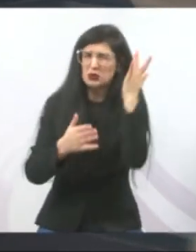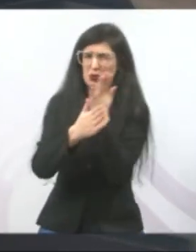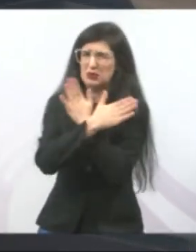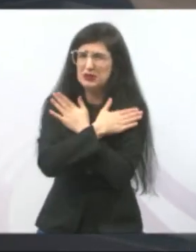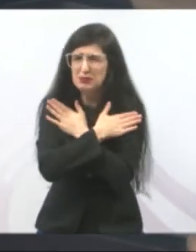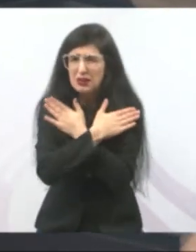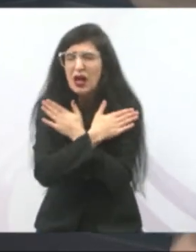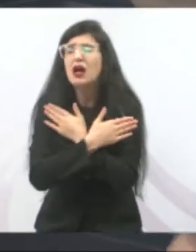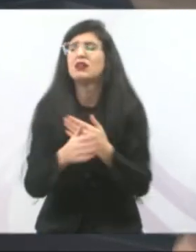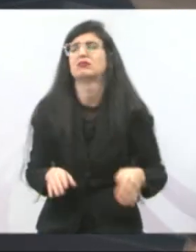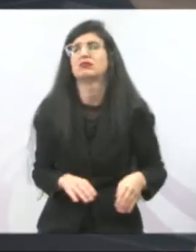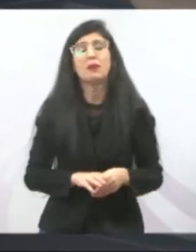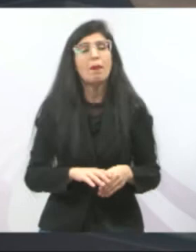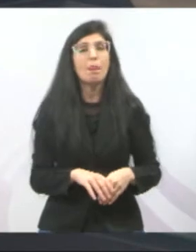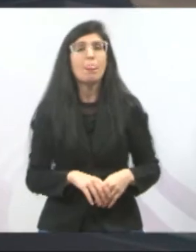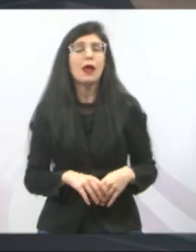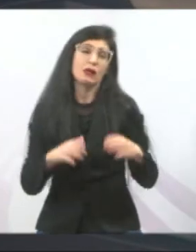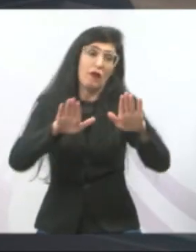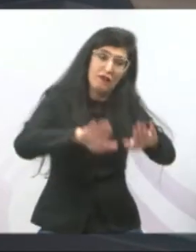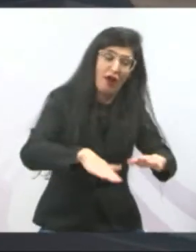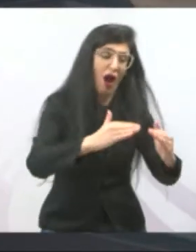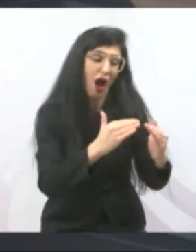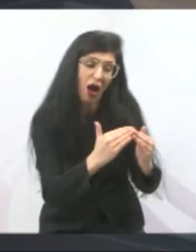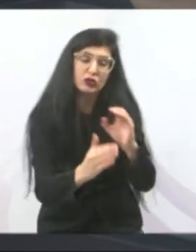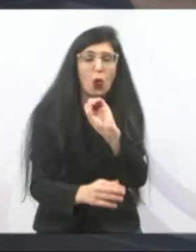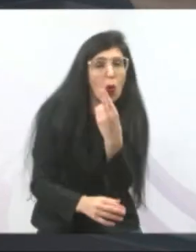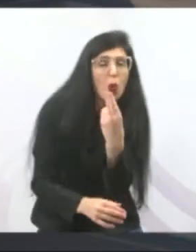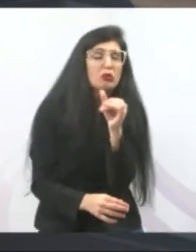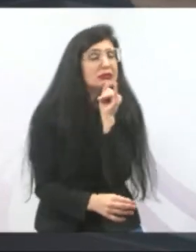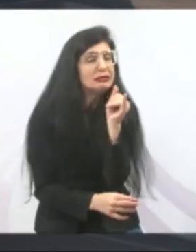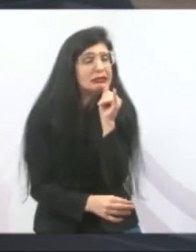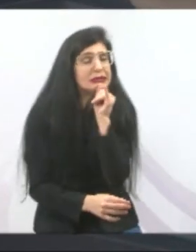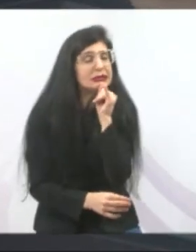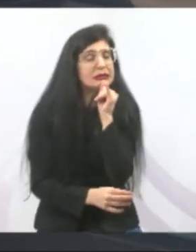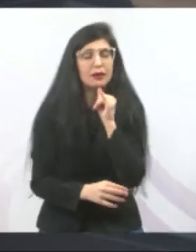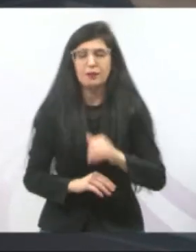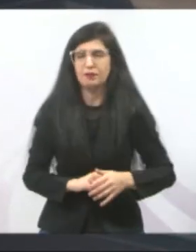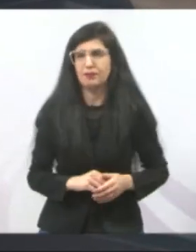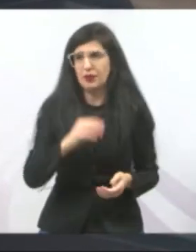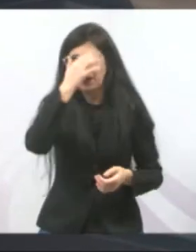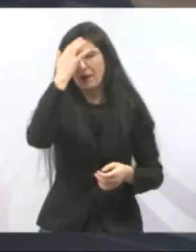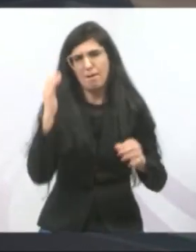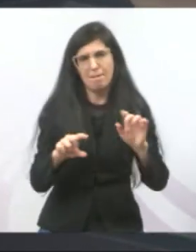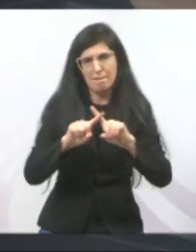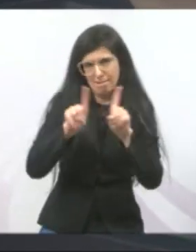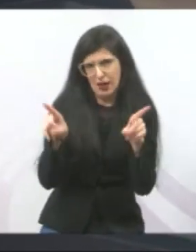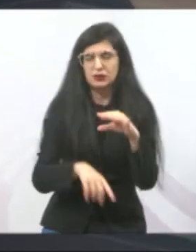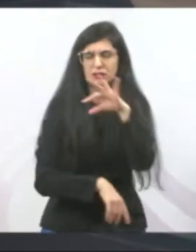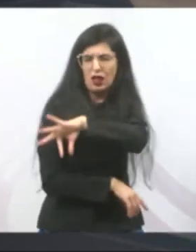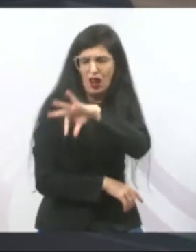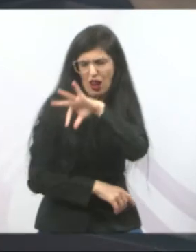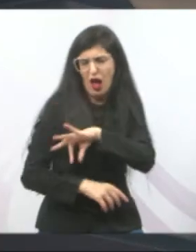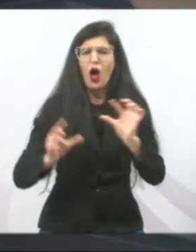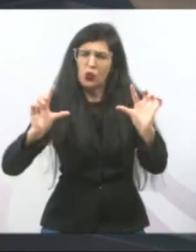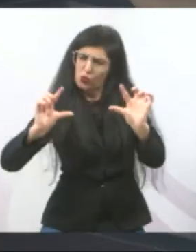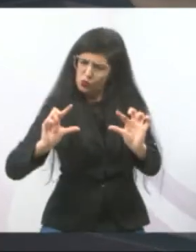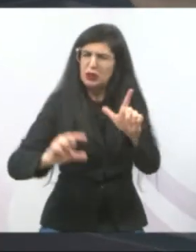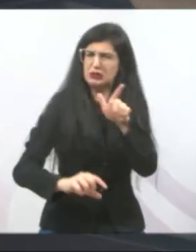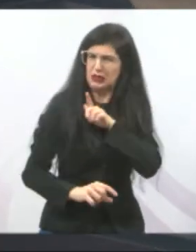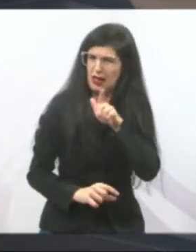sinceros cumprimentos pelo transcurso da data comemorativa dedicada à importante profissão. Feito